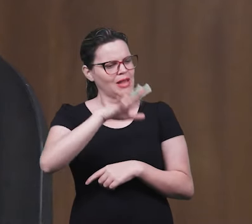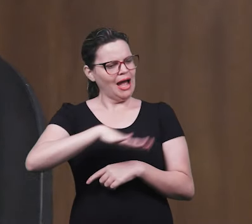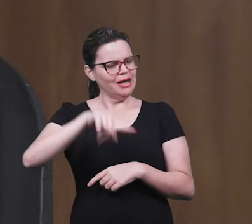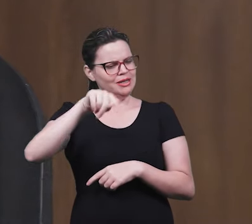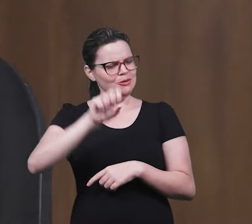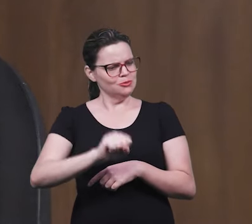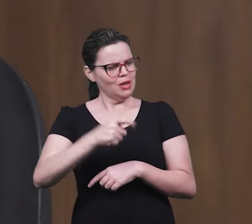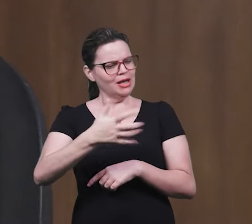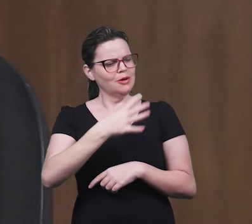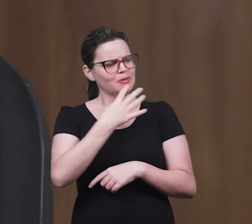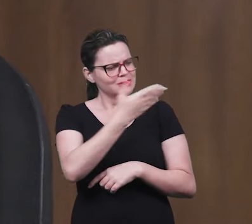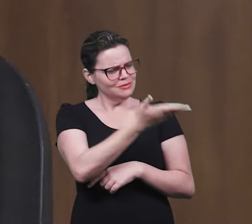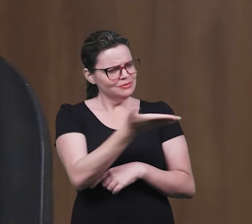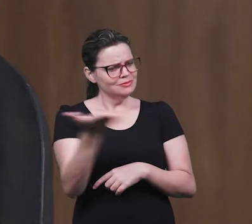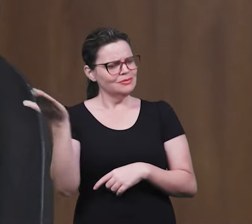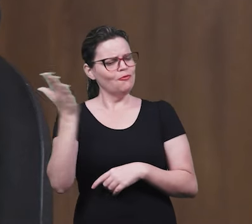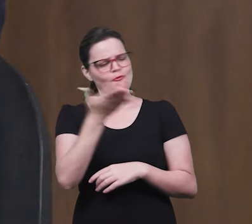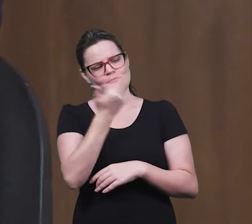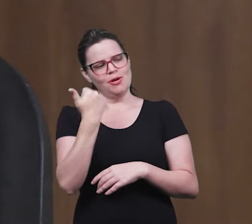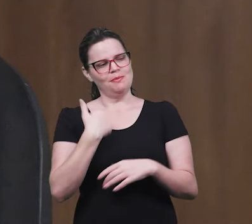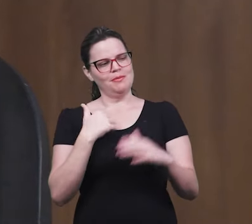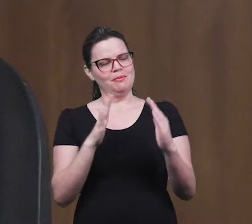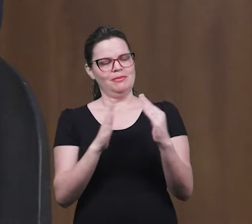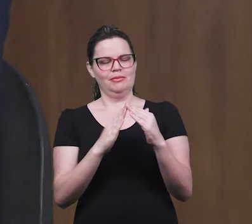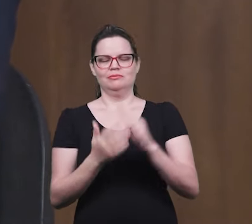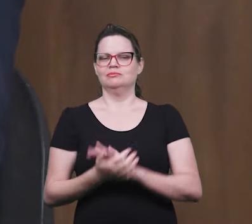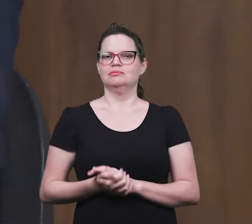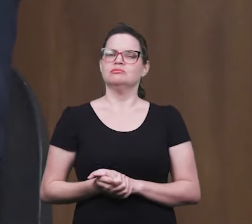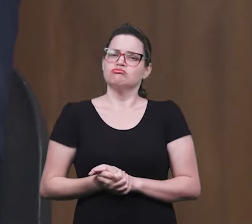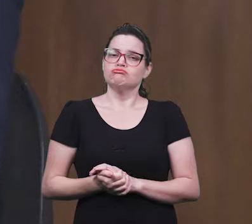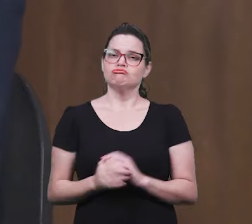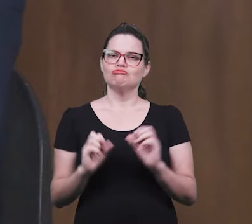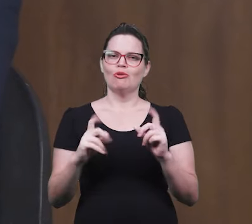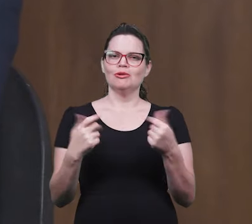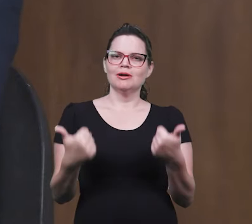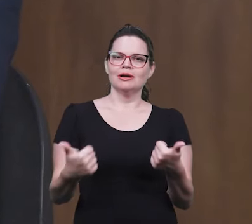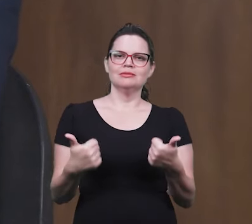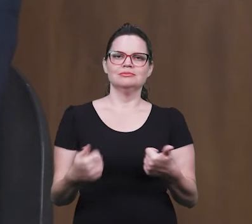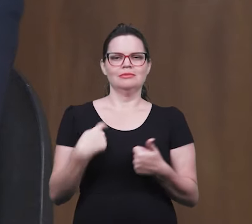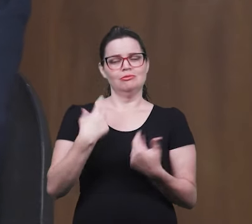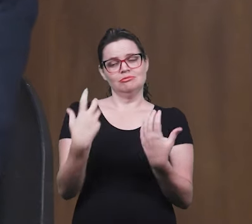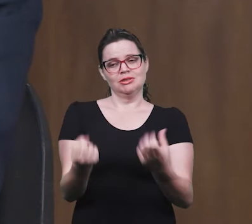e tal. Ela queria muito conhecer o pastor Amadeu. Aí terminou o conto todo. Eu